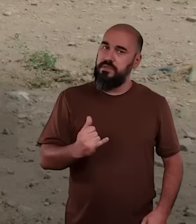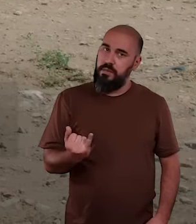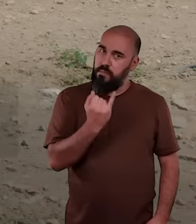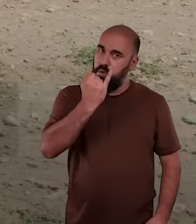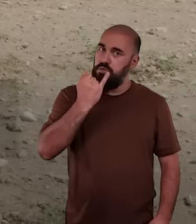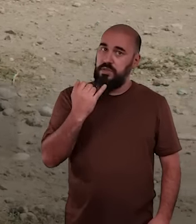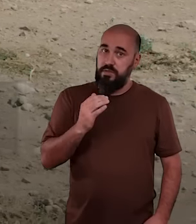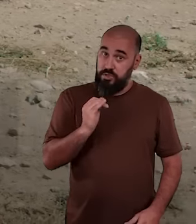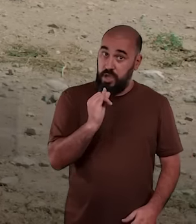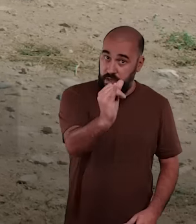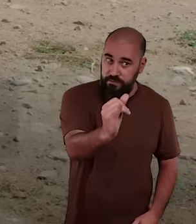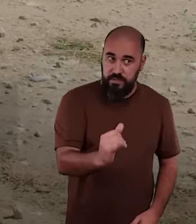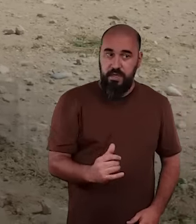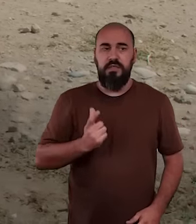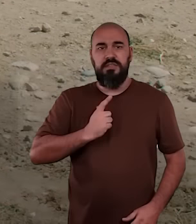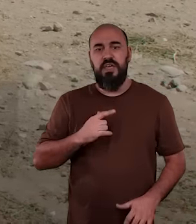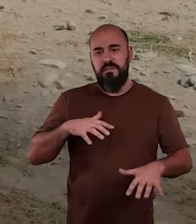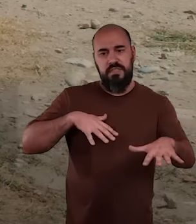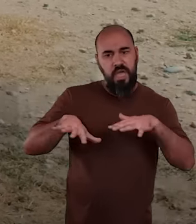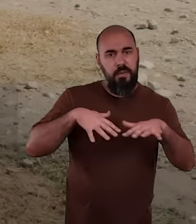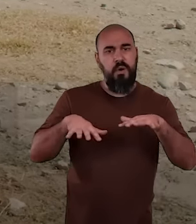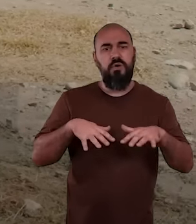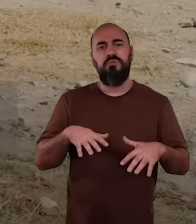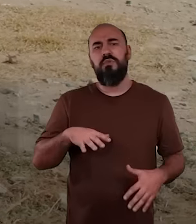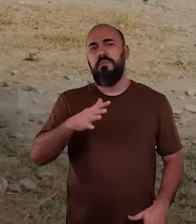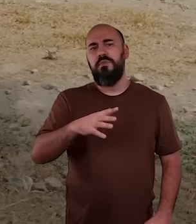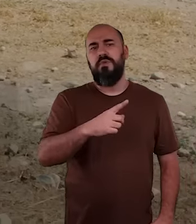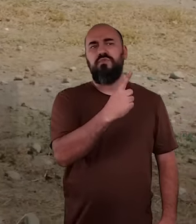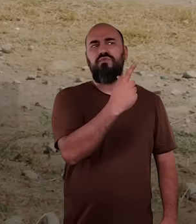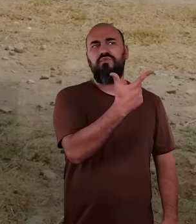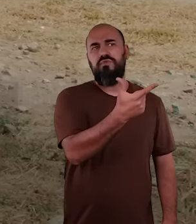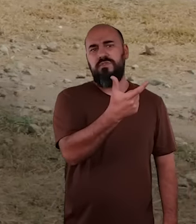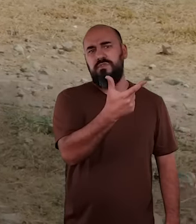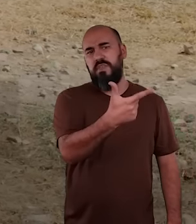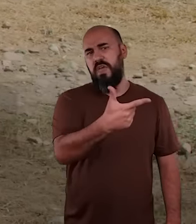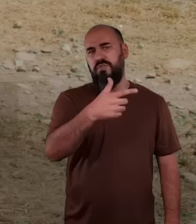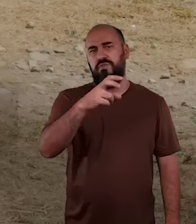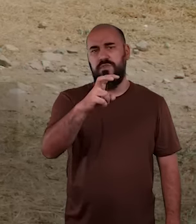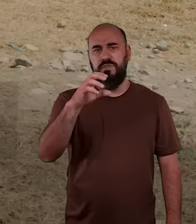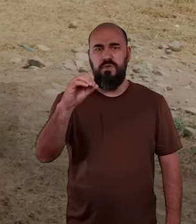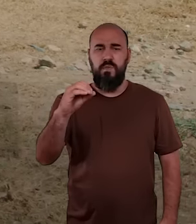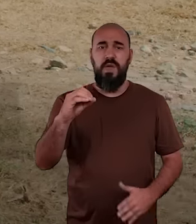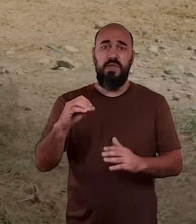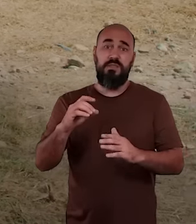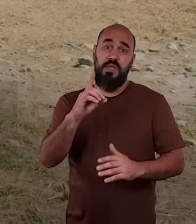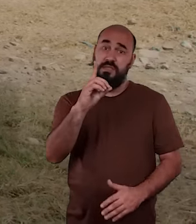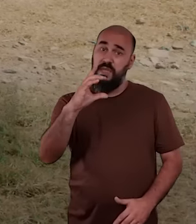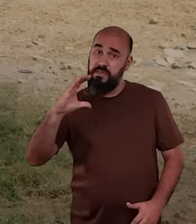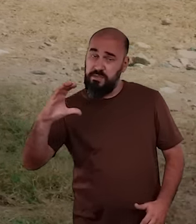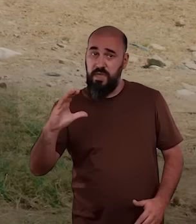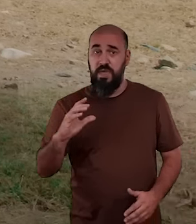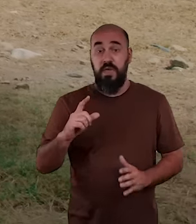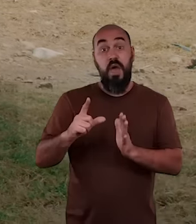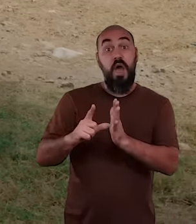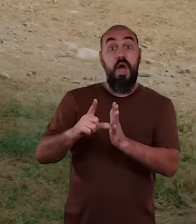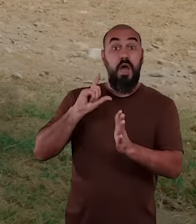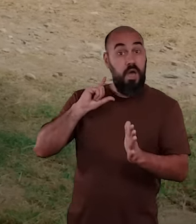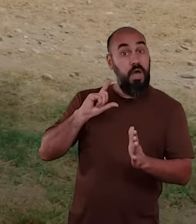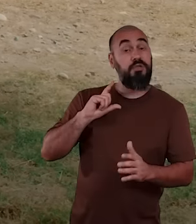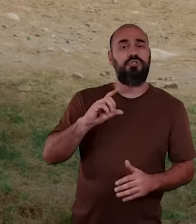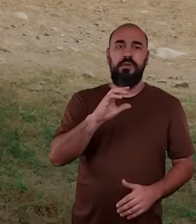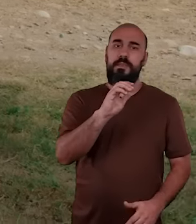mencionado. Vários terremotos. Um, inclusive, no ano 250 depois de Cristo, outro terremoto antes de Cristo, e